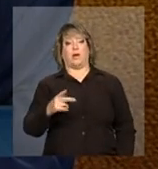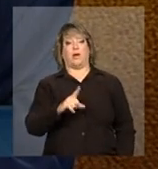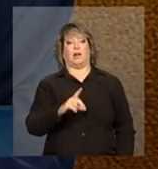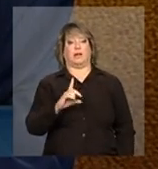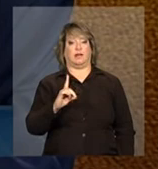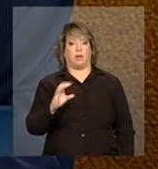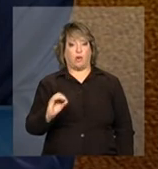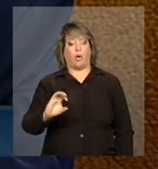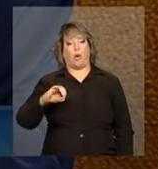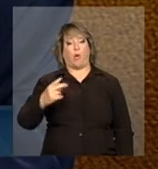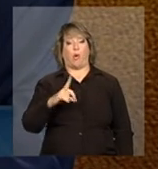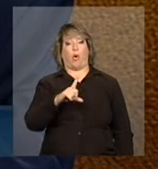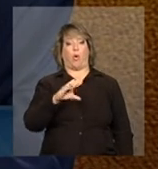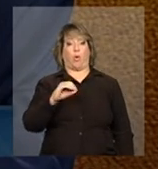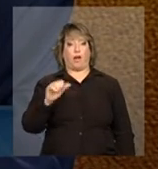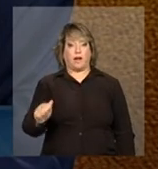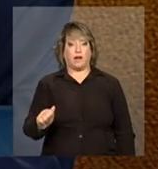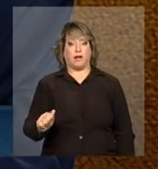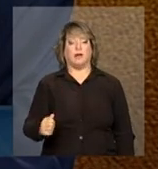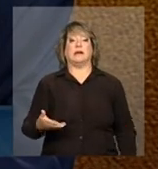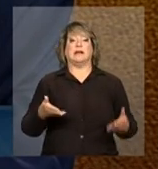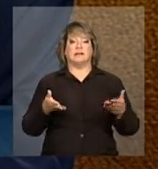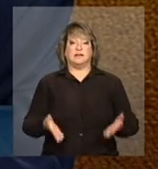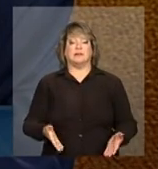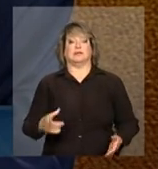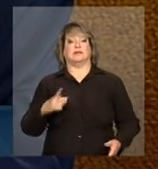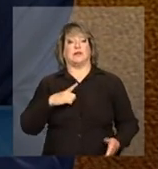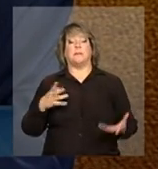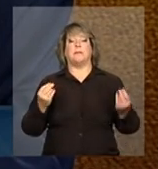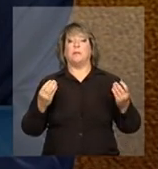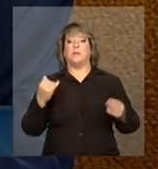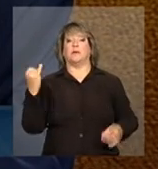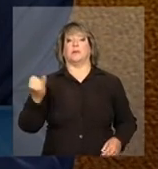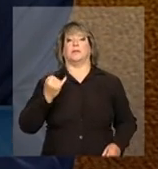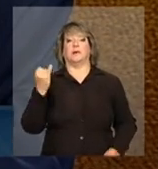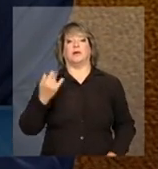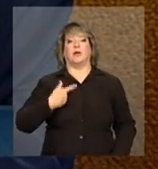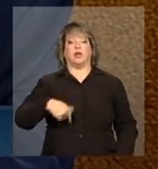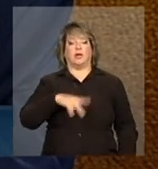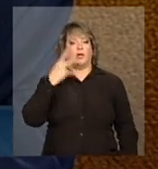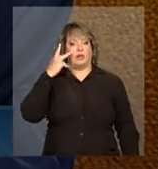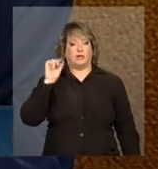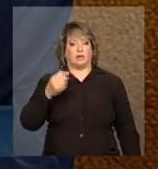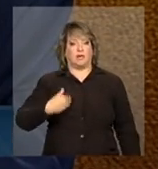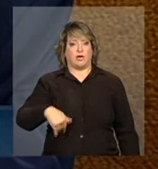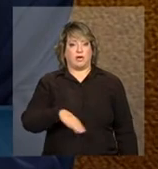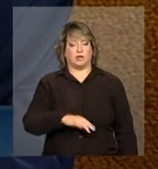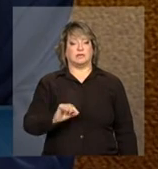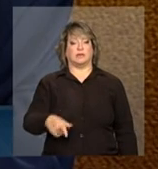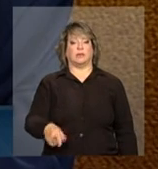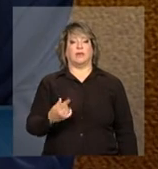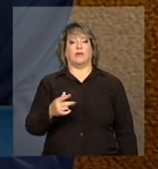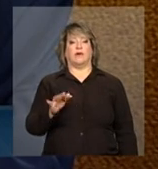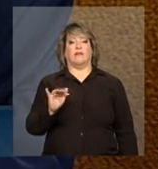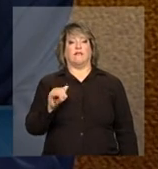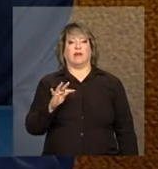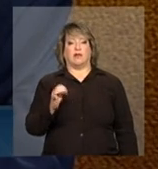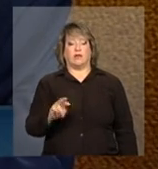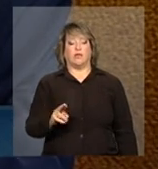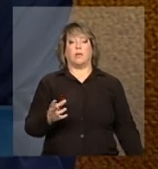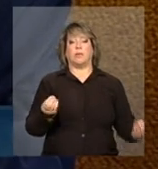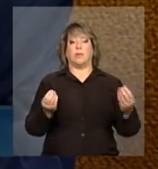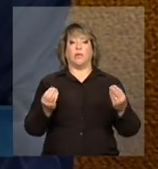seja no âmbito da LOA, tem sido muito importantes para nós, tem sido um fator